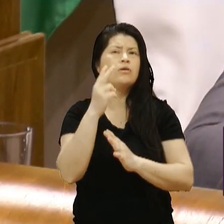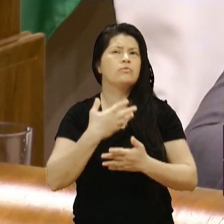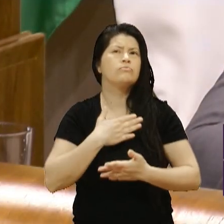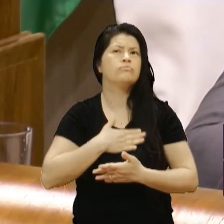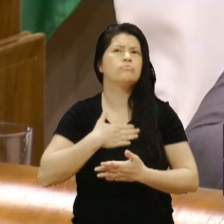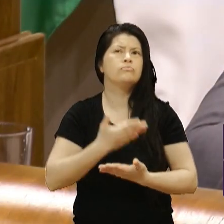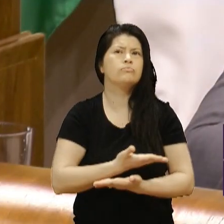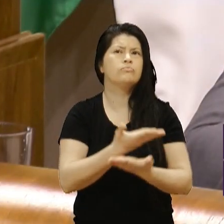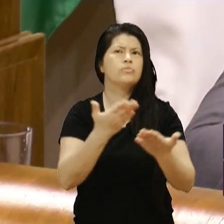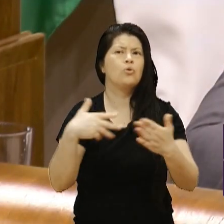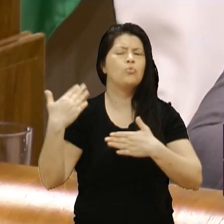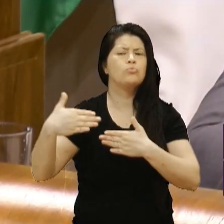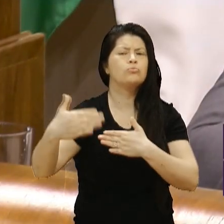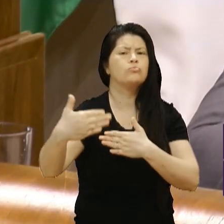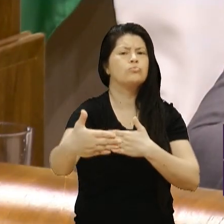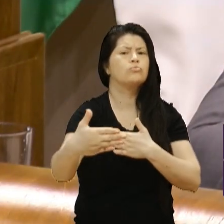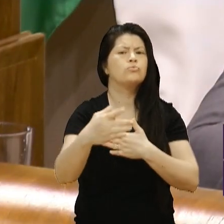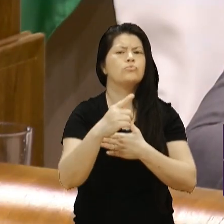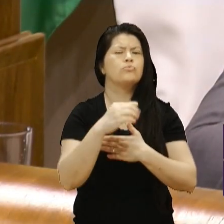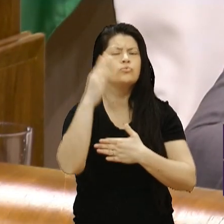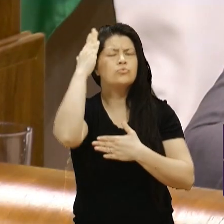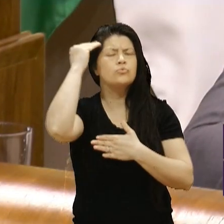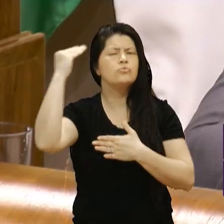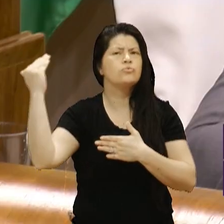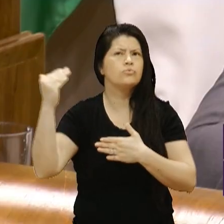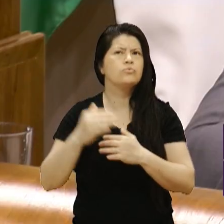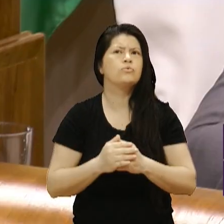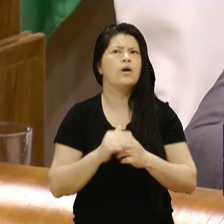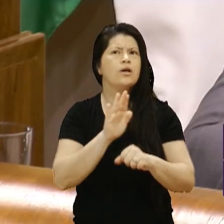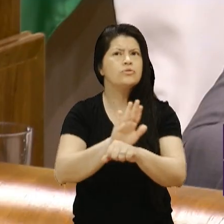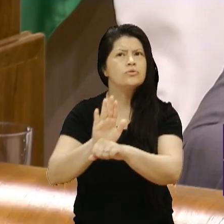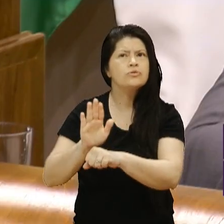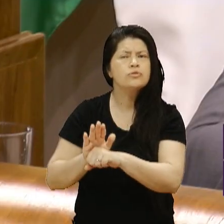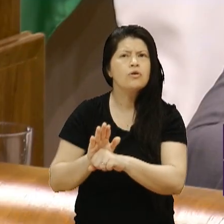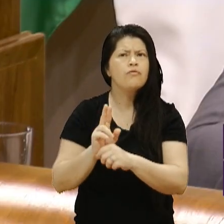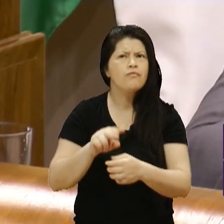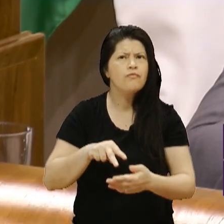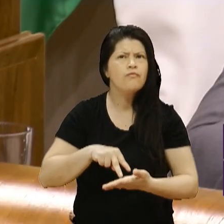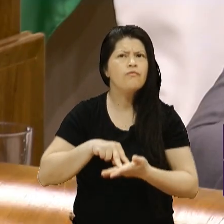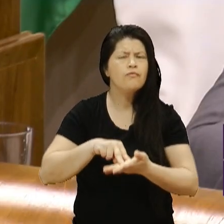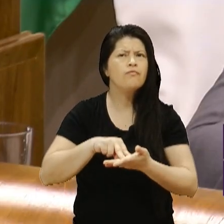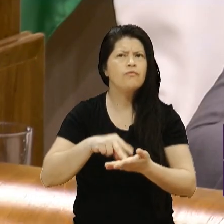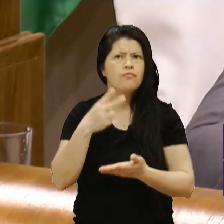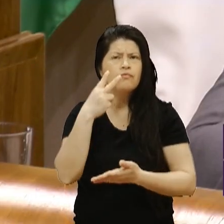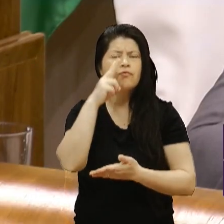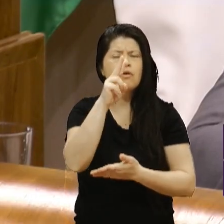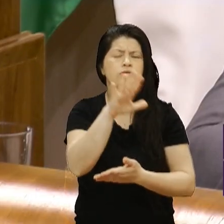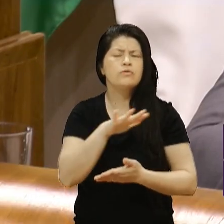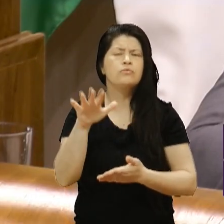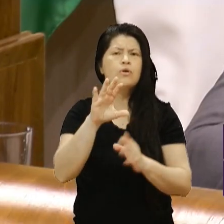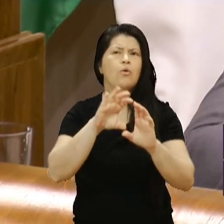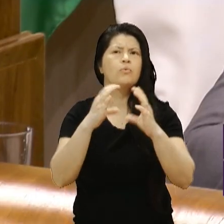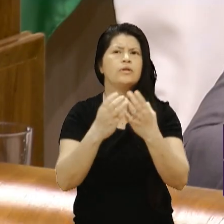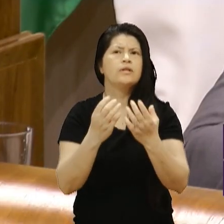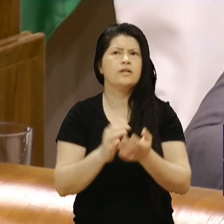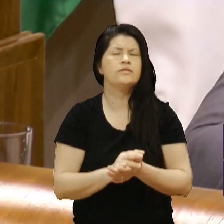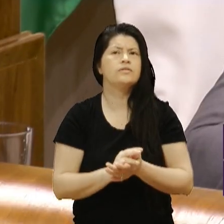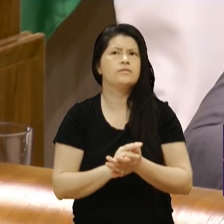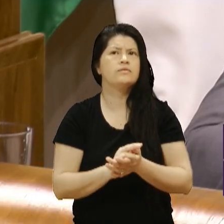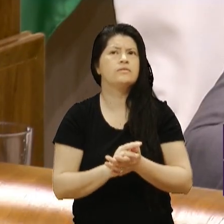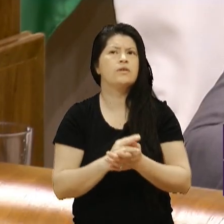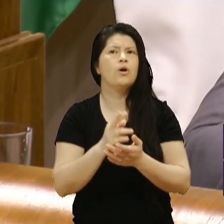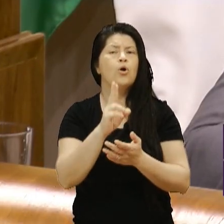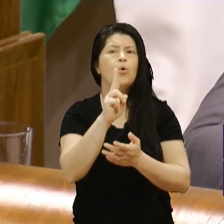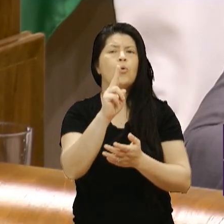a continuidade desta trajetória de sucesso, contribuindo para o fortalecimento da nossa comunidade. O Biratã